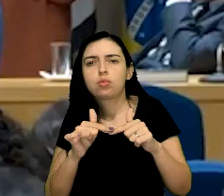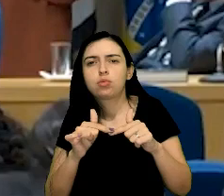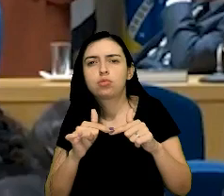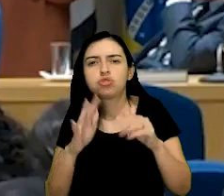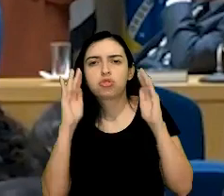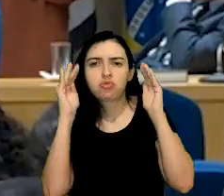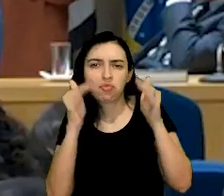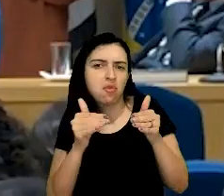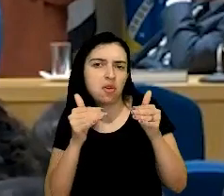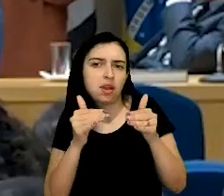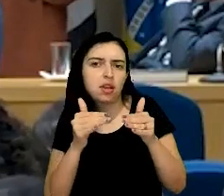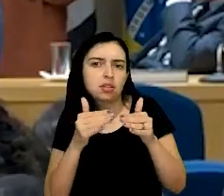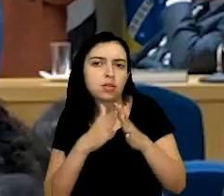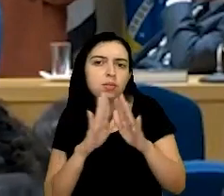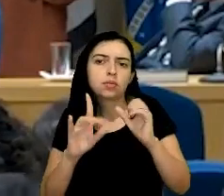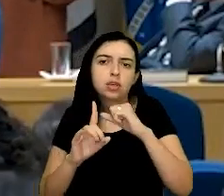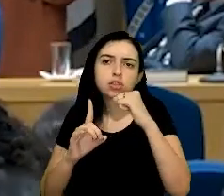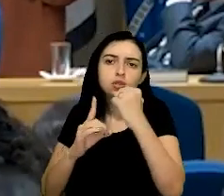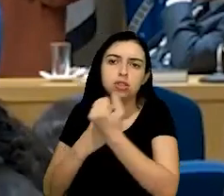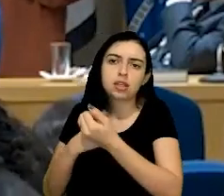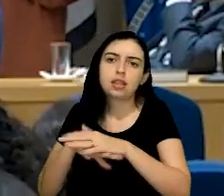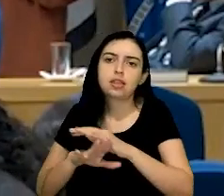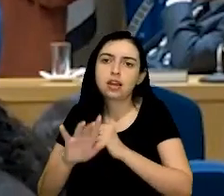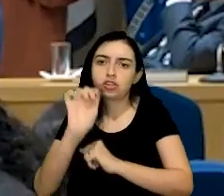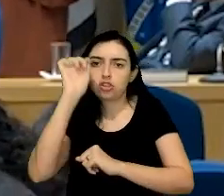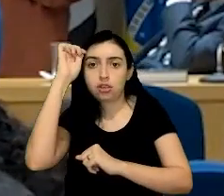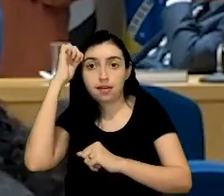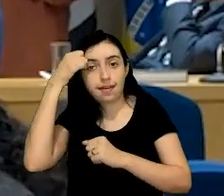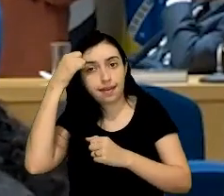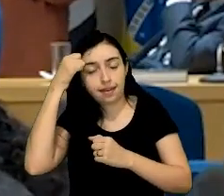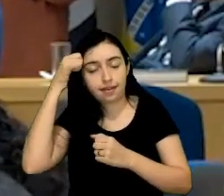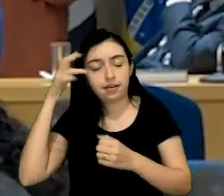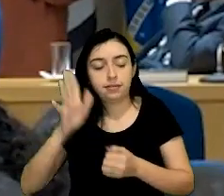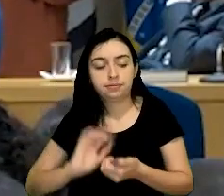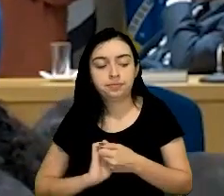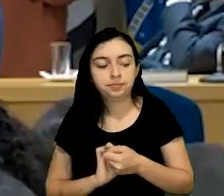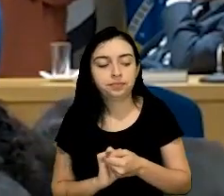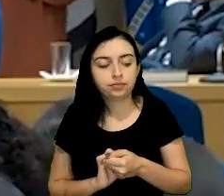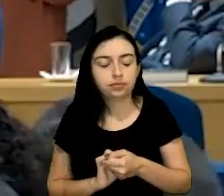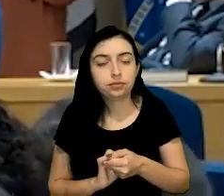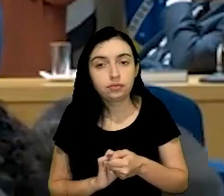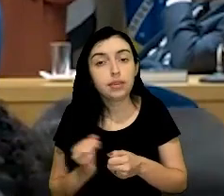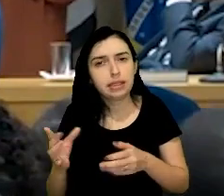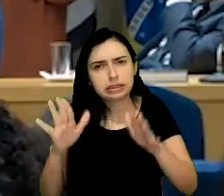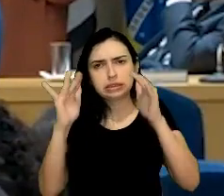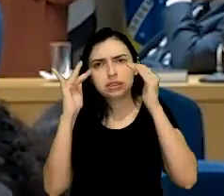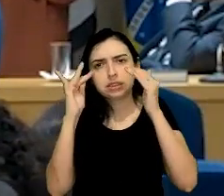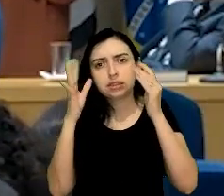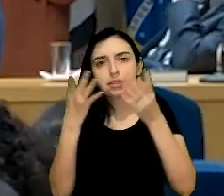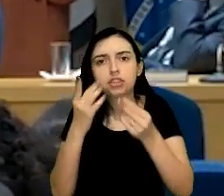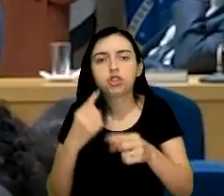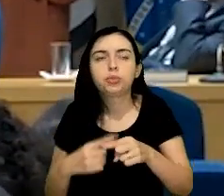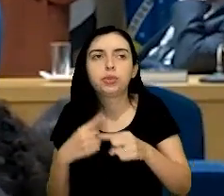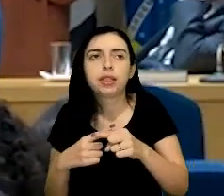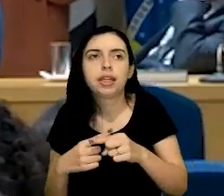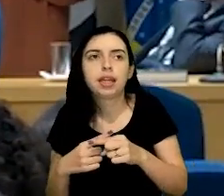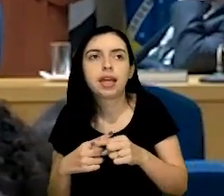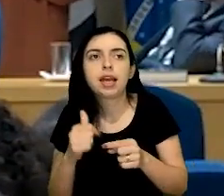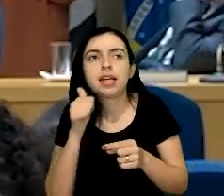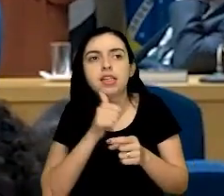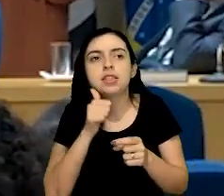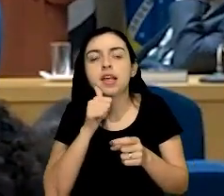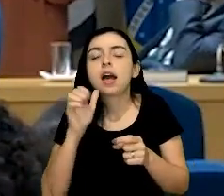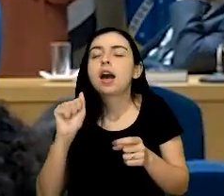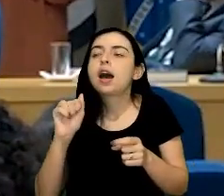essa população negra. Tá? Então, isso é muito interessante, porque quando as haitianas começaram a chegar na fronteira, todo mundo queria